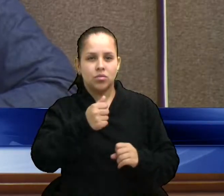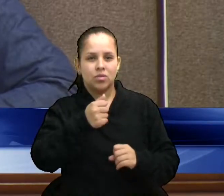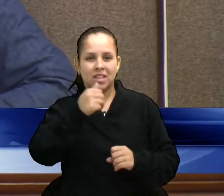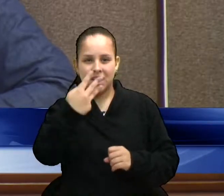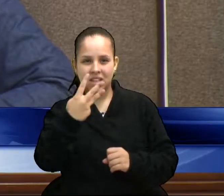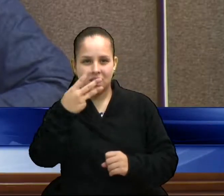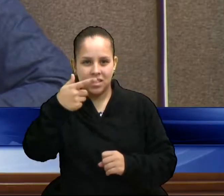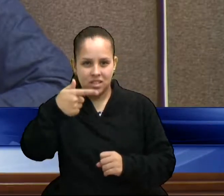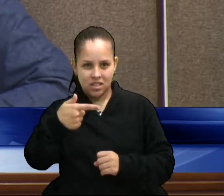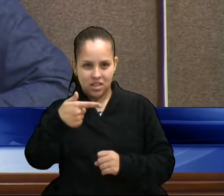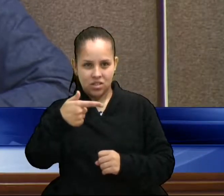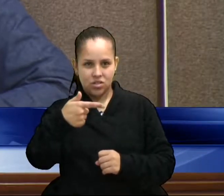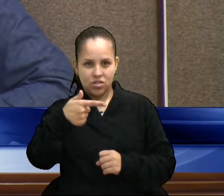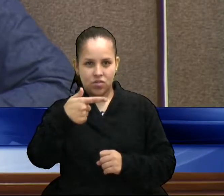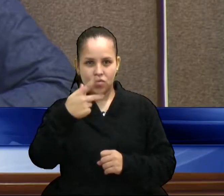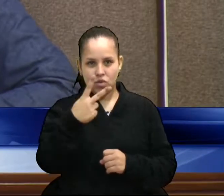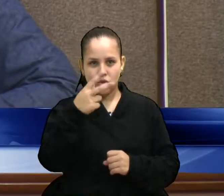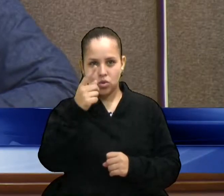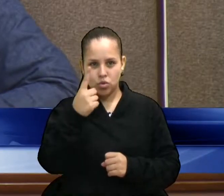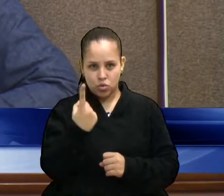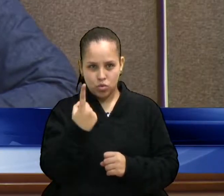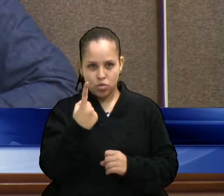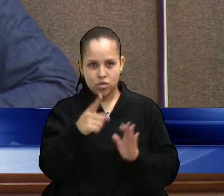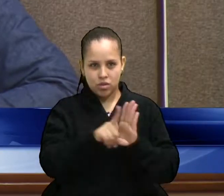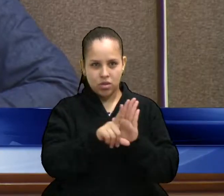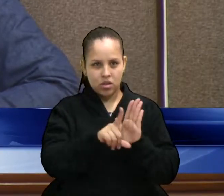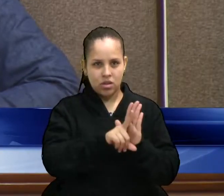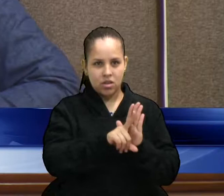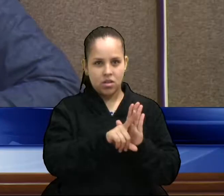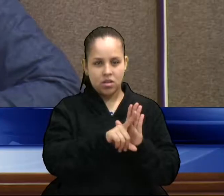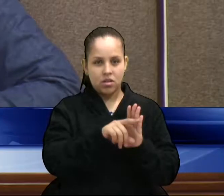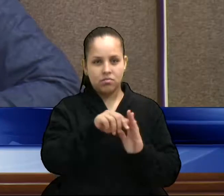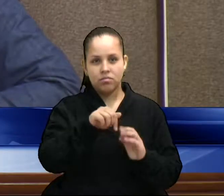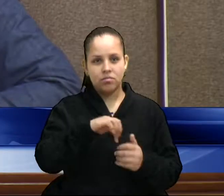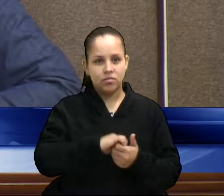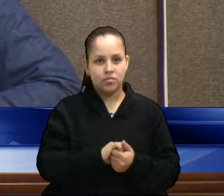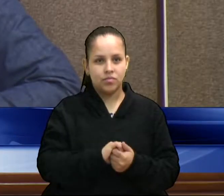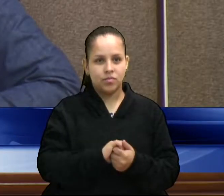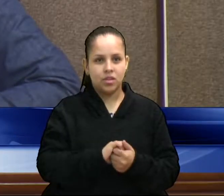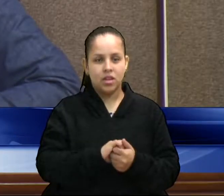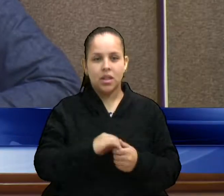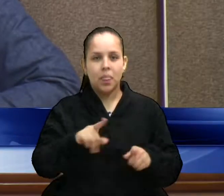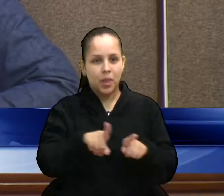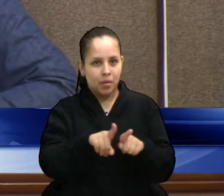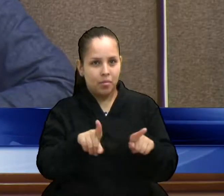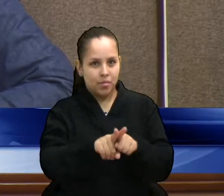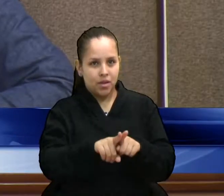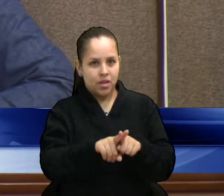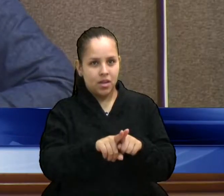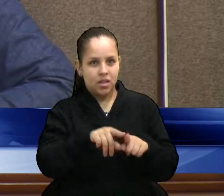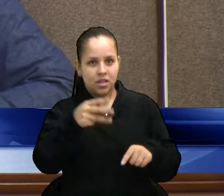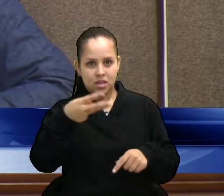37, inciso 21 da Constituição Federal e no artigo 3º da Lei número